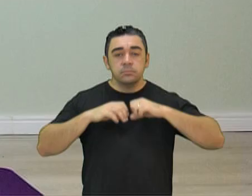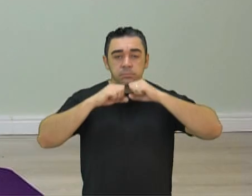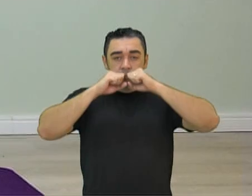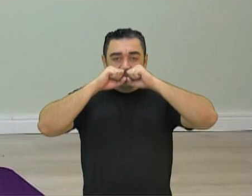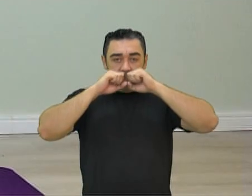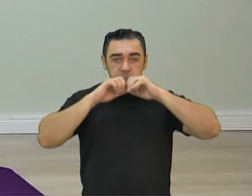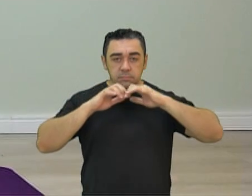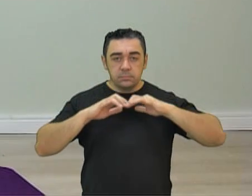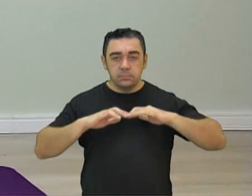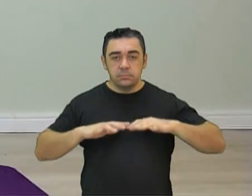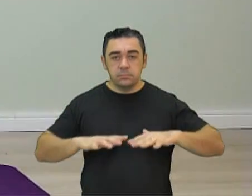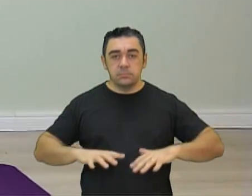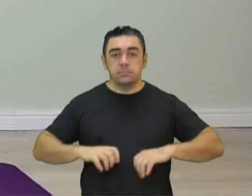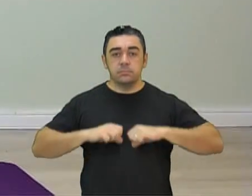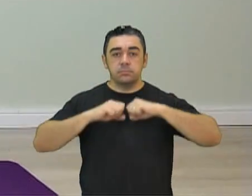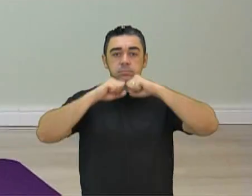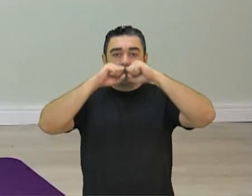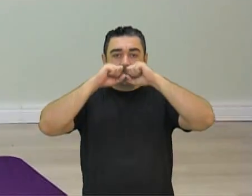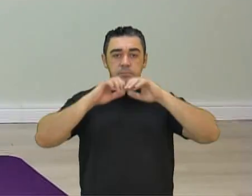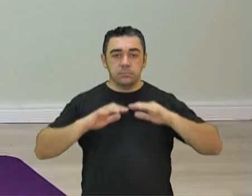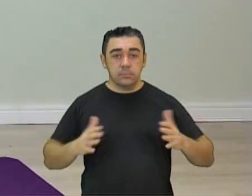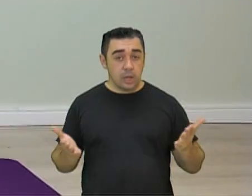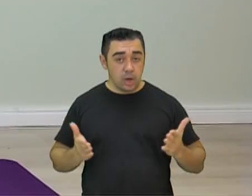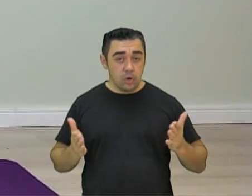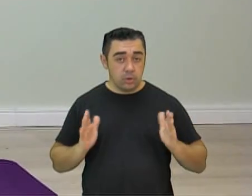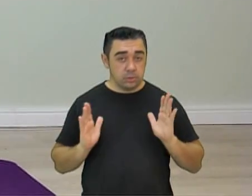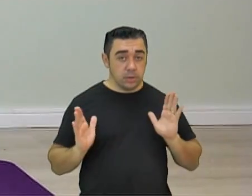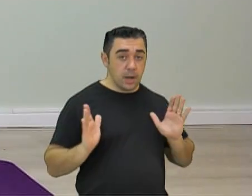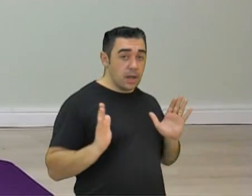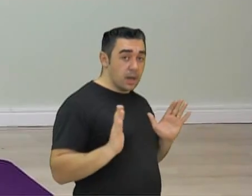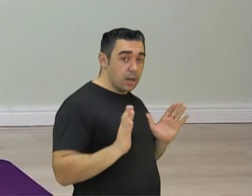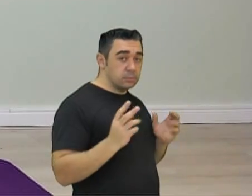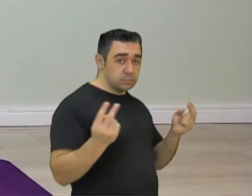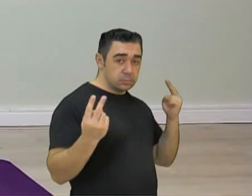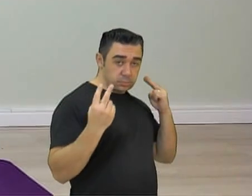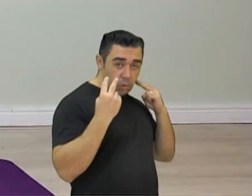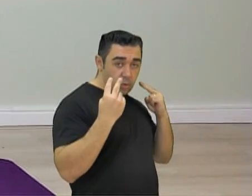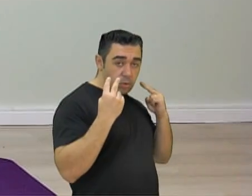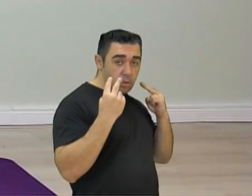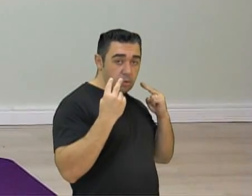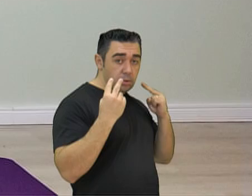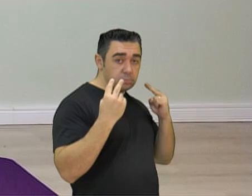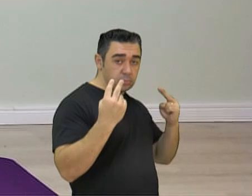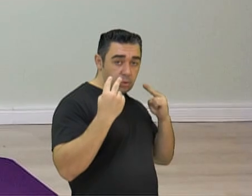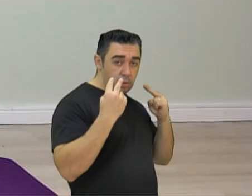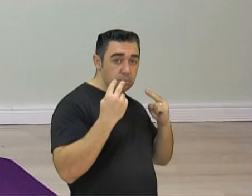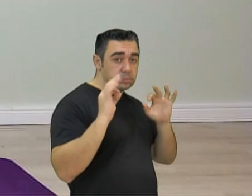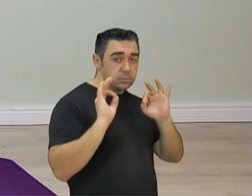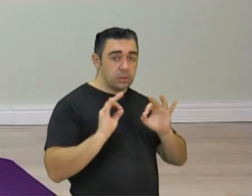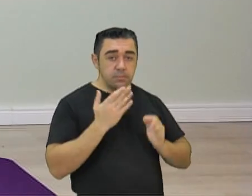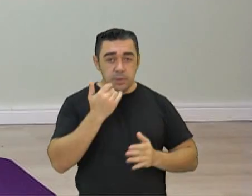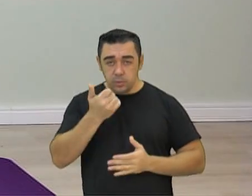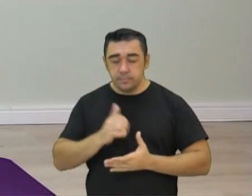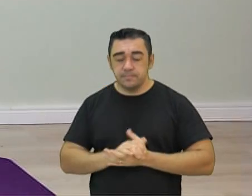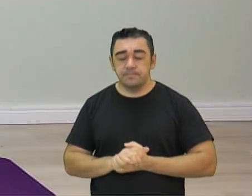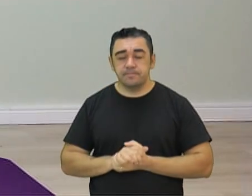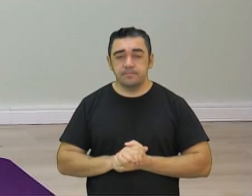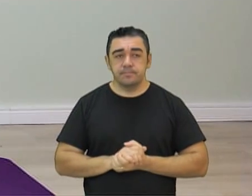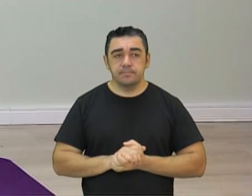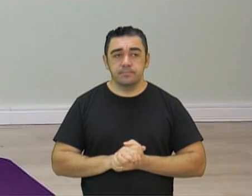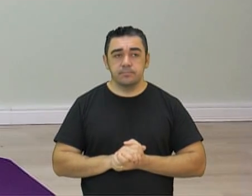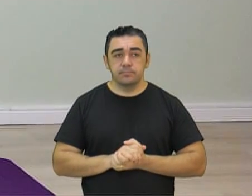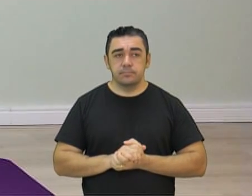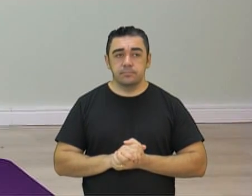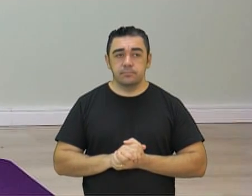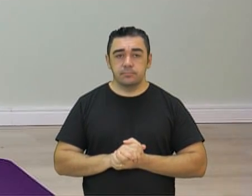Respira. Aí. Vou ficar de lado para que você possa ver o movimento melhor. Então, você vai colocar a